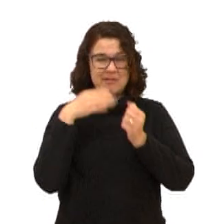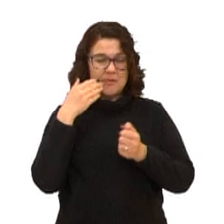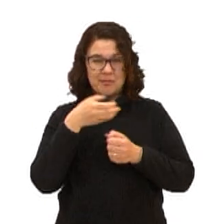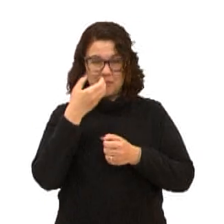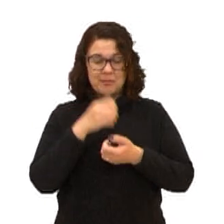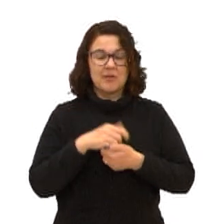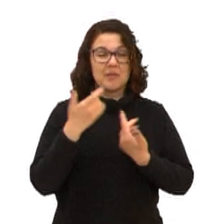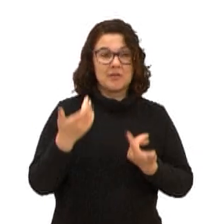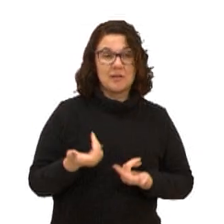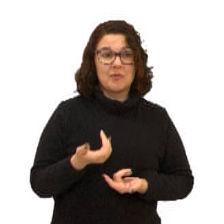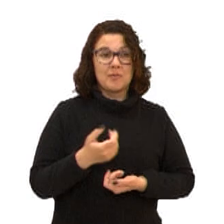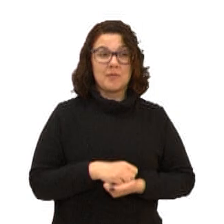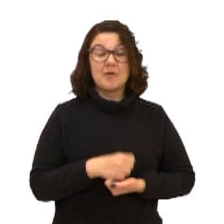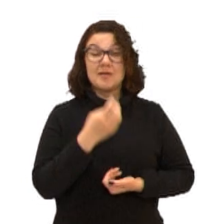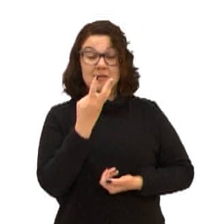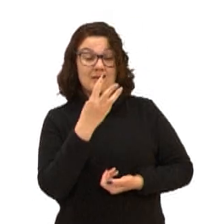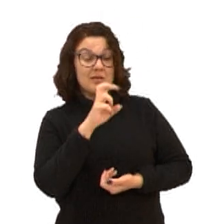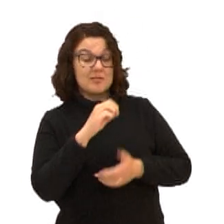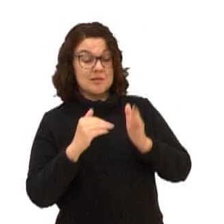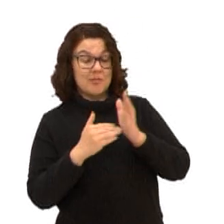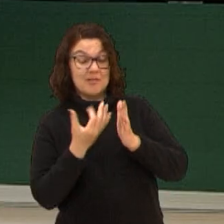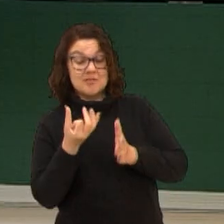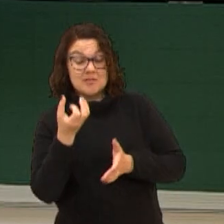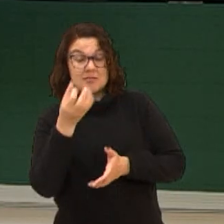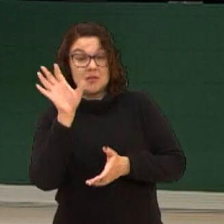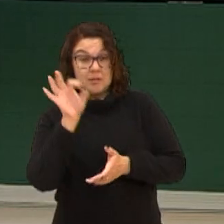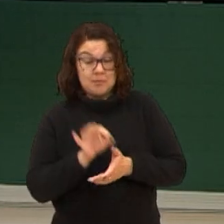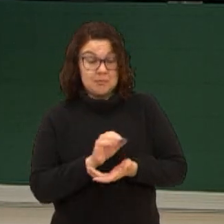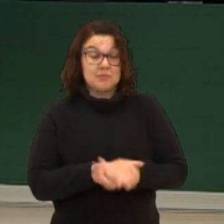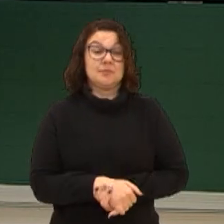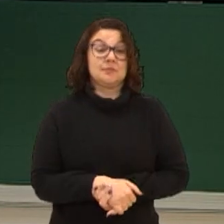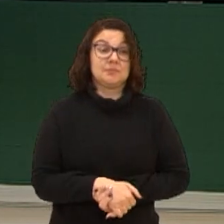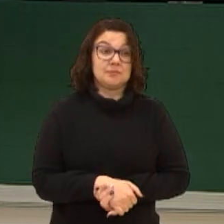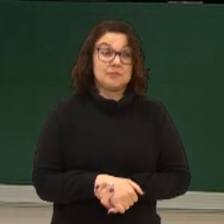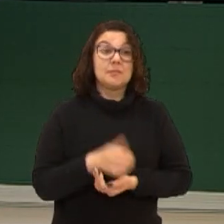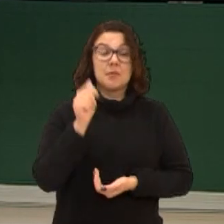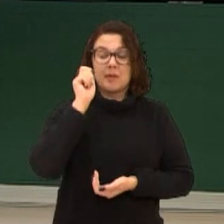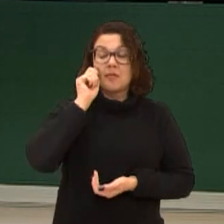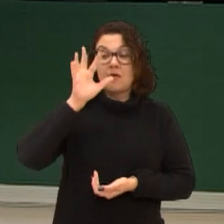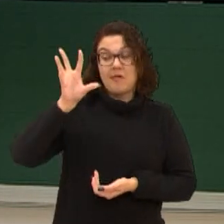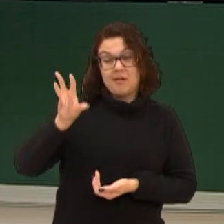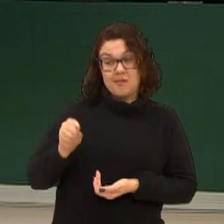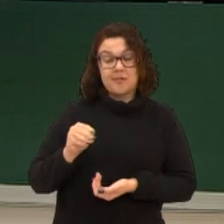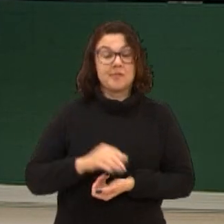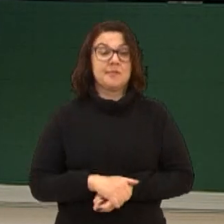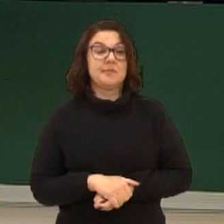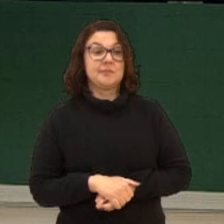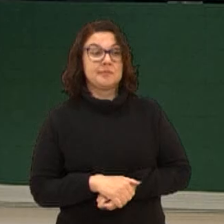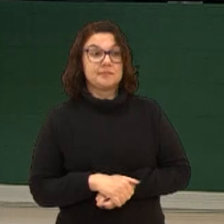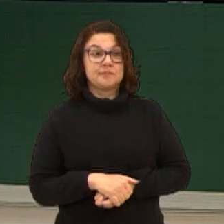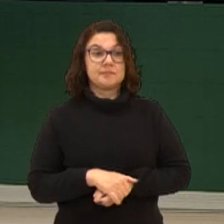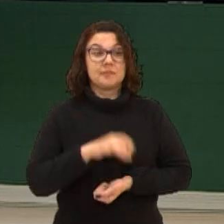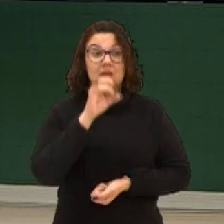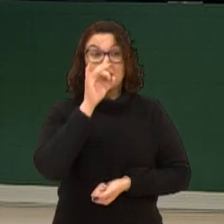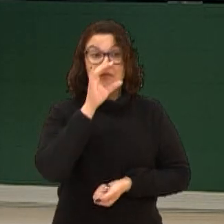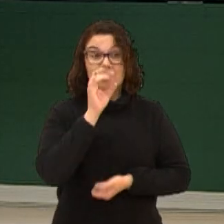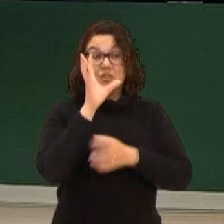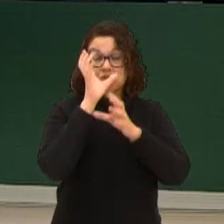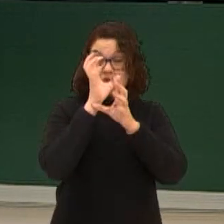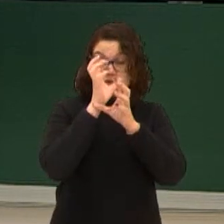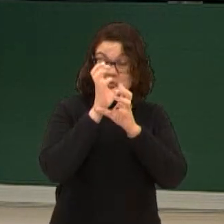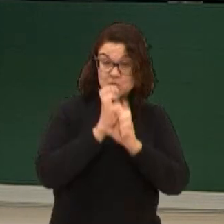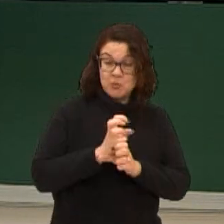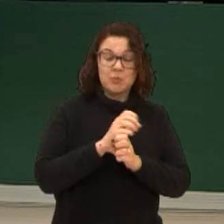e 60% de alfabetização. A gente tem também no continente africano. E essa legendinha